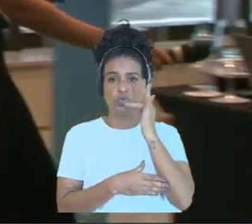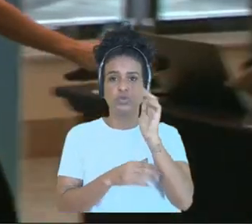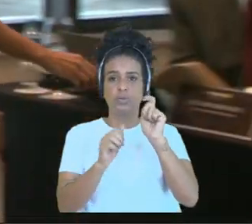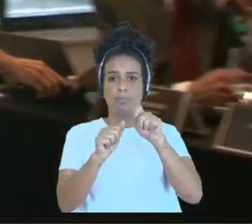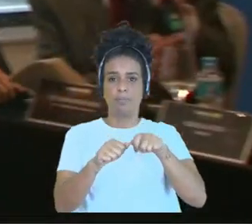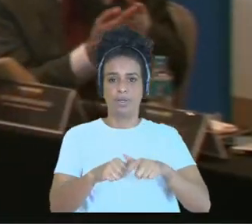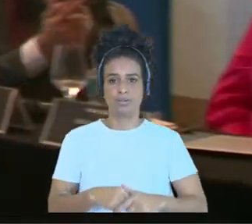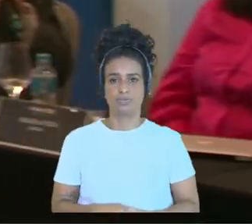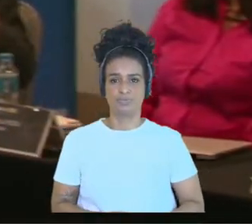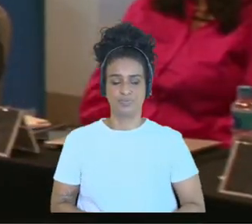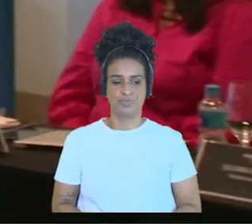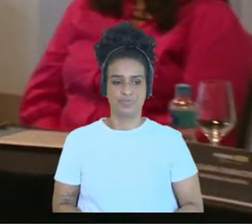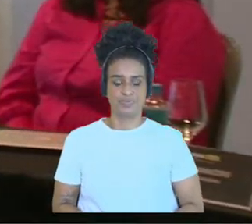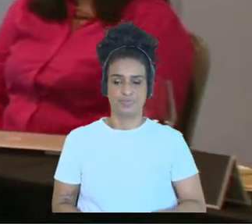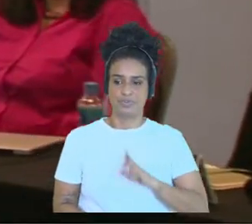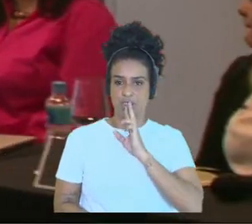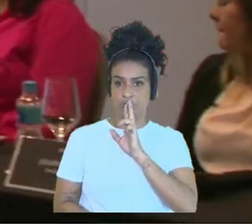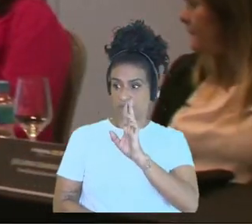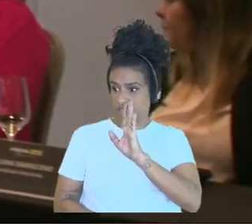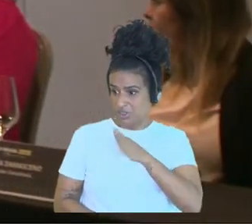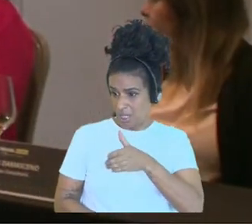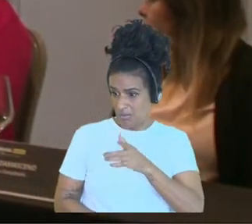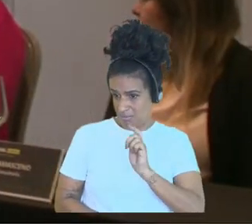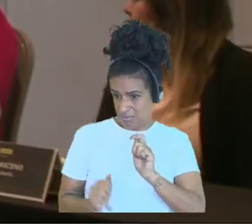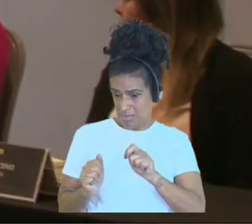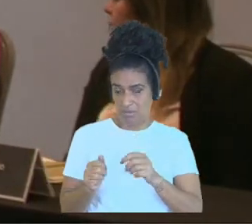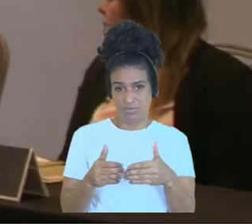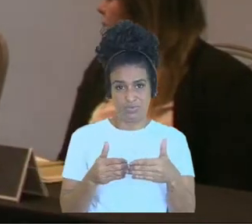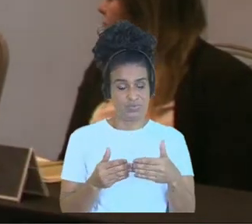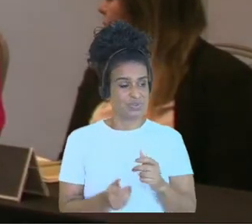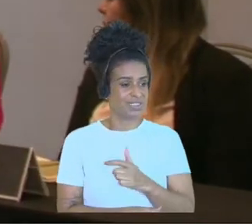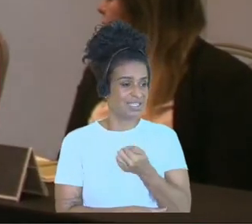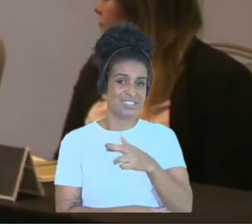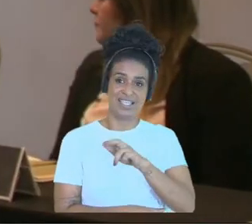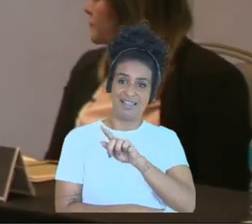Começamos então com você, vamos responder já? Por favor, então, Graziella.